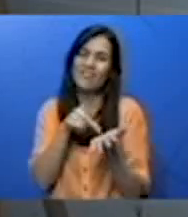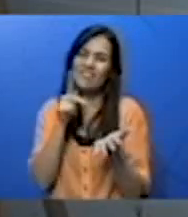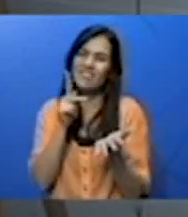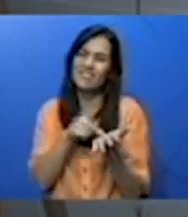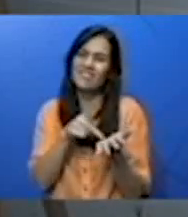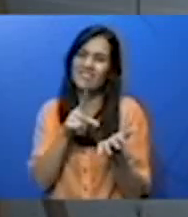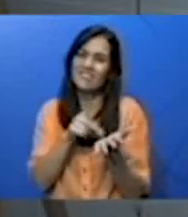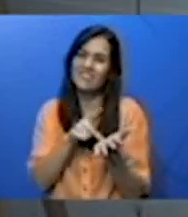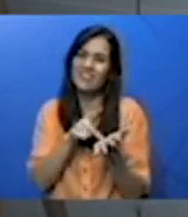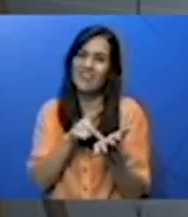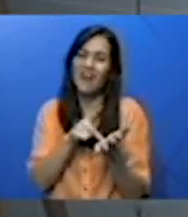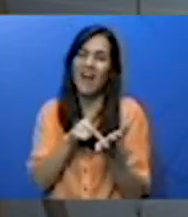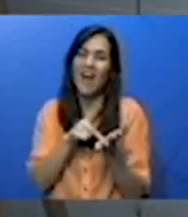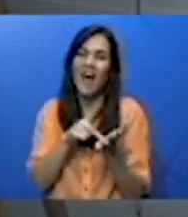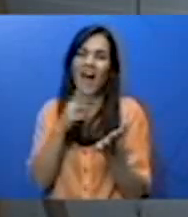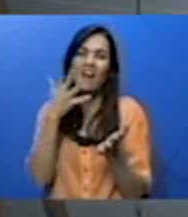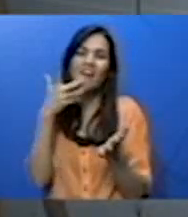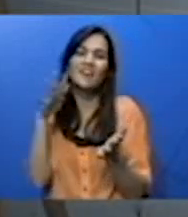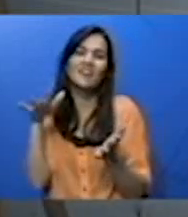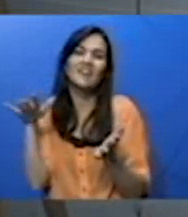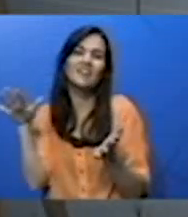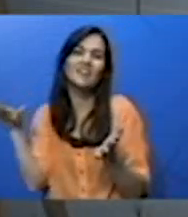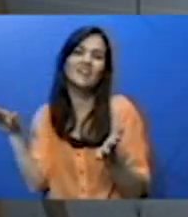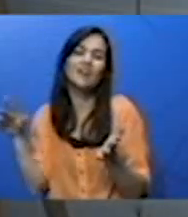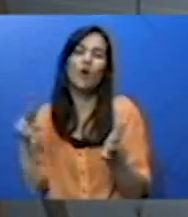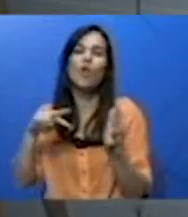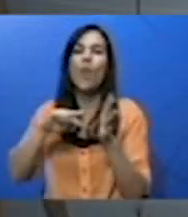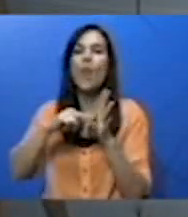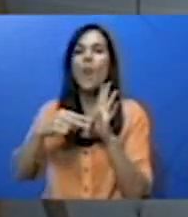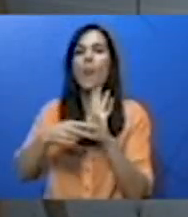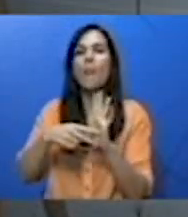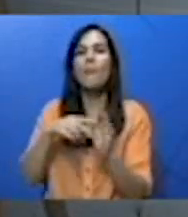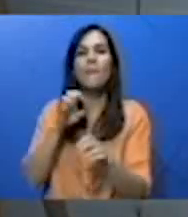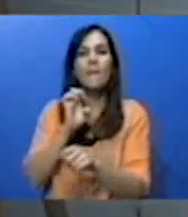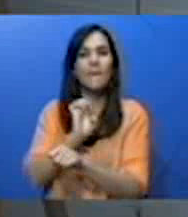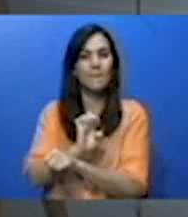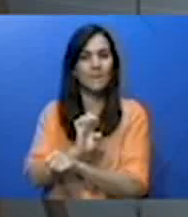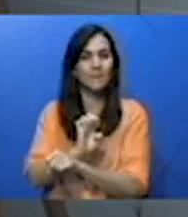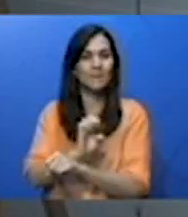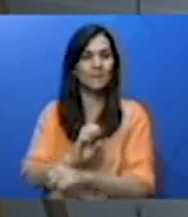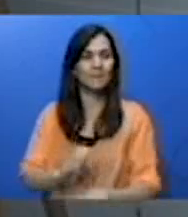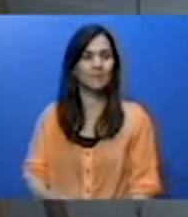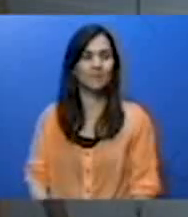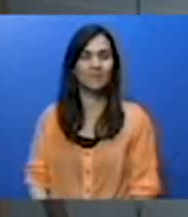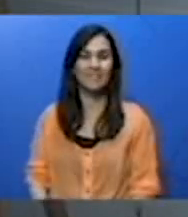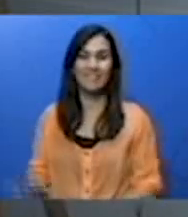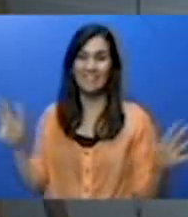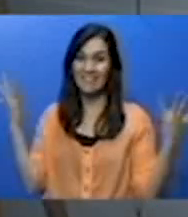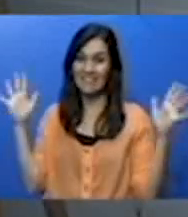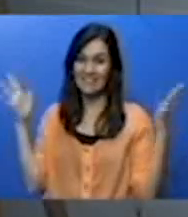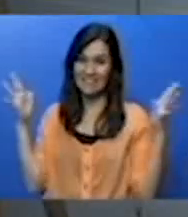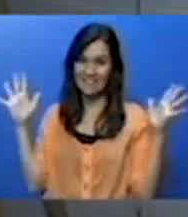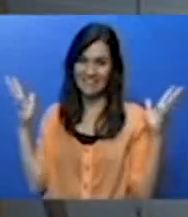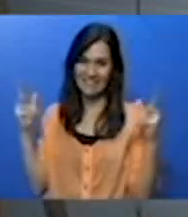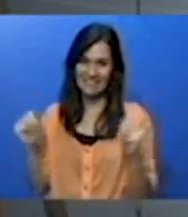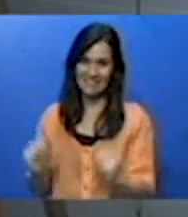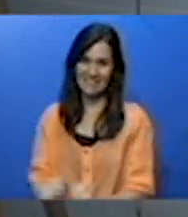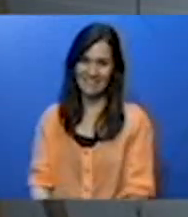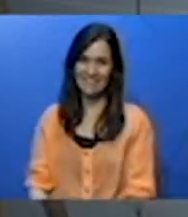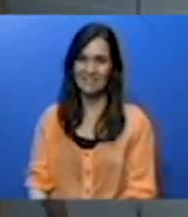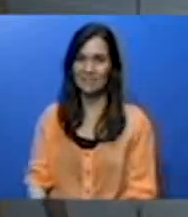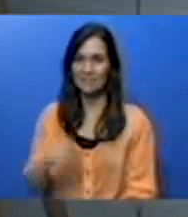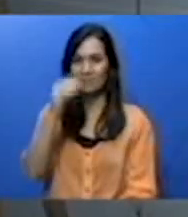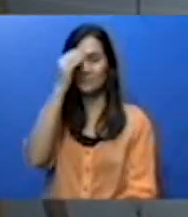verdade, ser criança é ser símbolo de esperança. Muito bem!